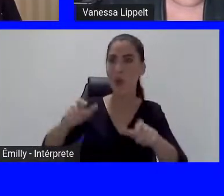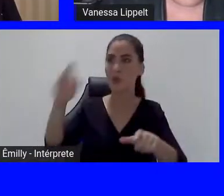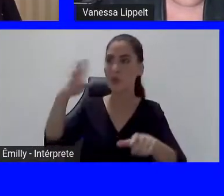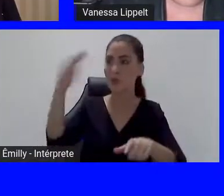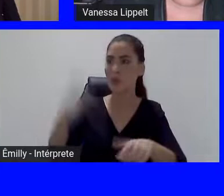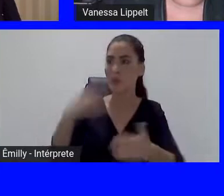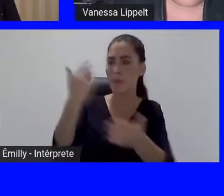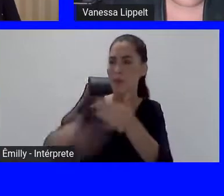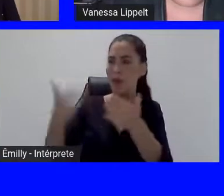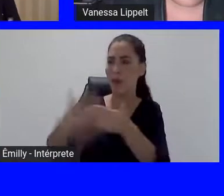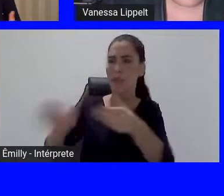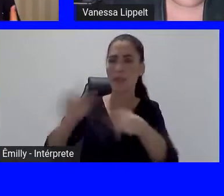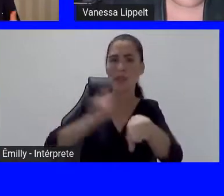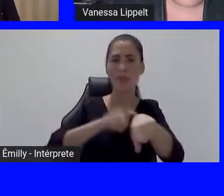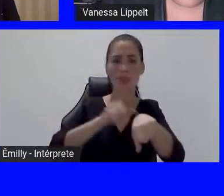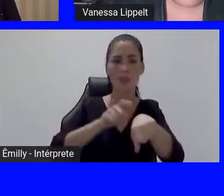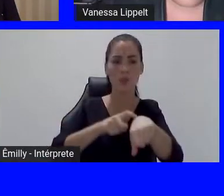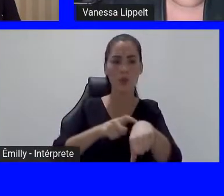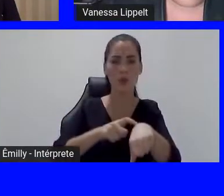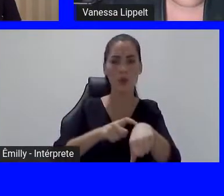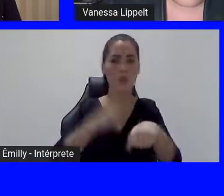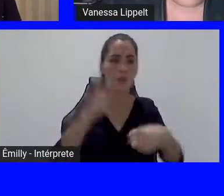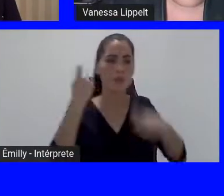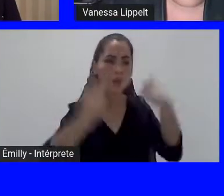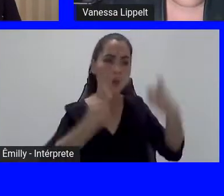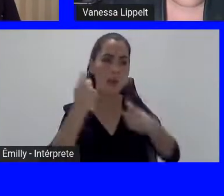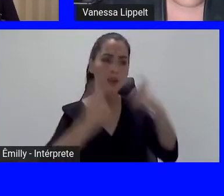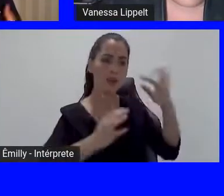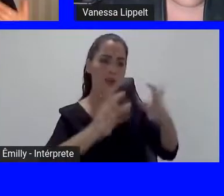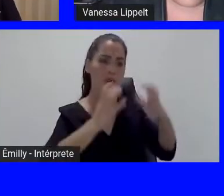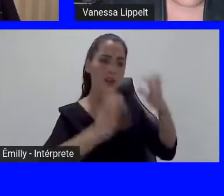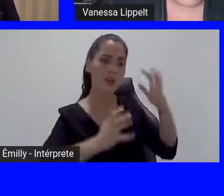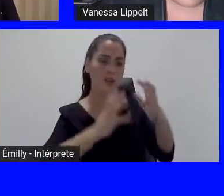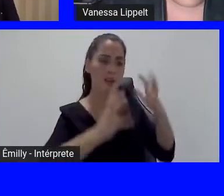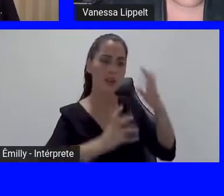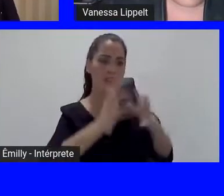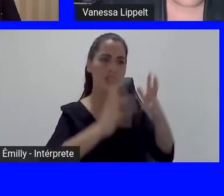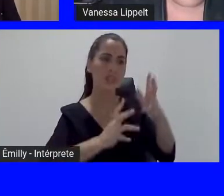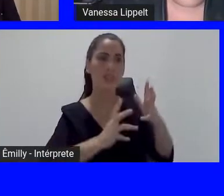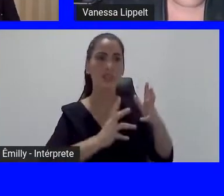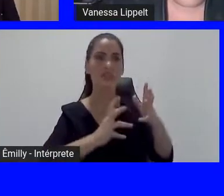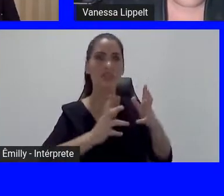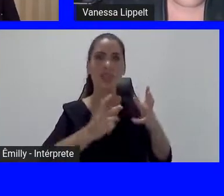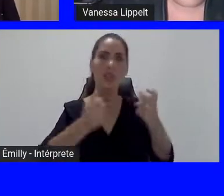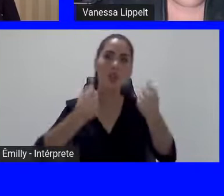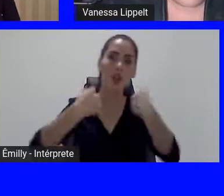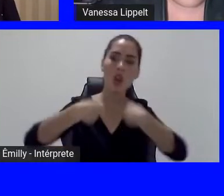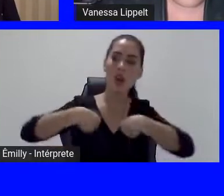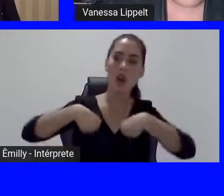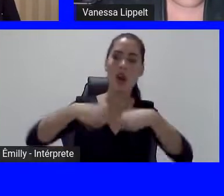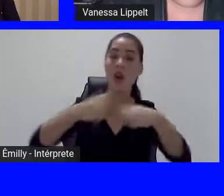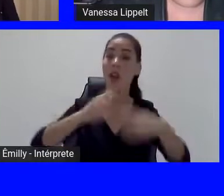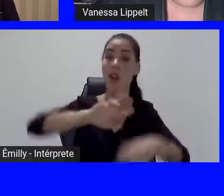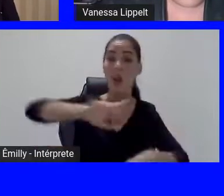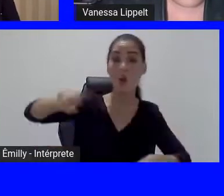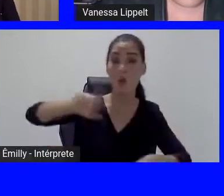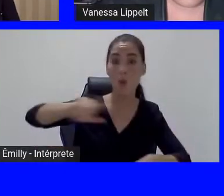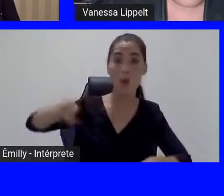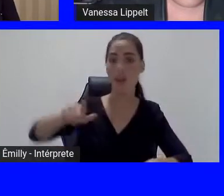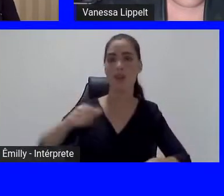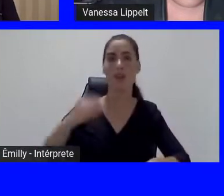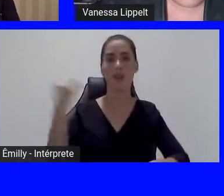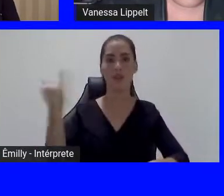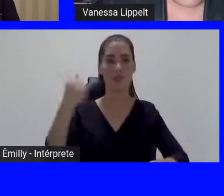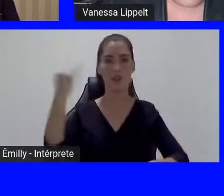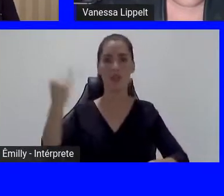já entrou dentro dos lares de 27 milhões de brasileiros que nem lares têm, que são os miseráveis, e que é